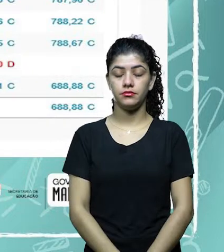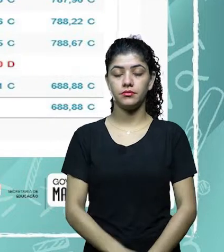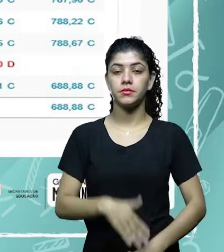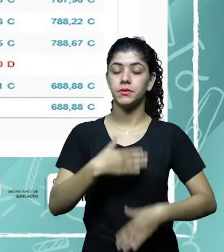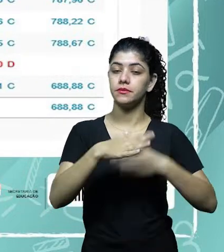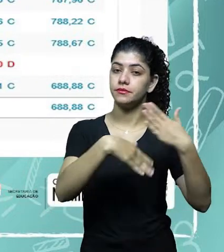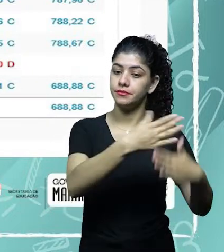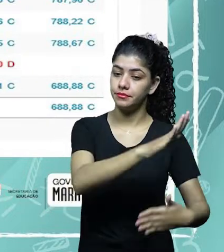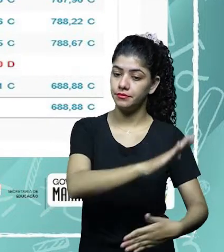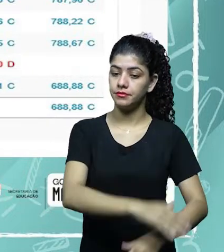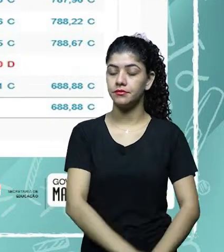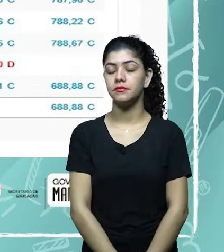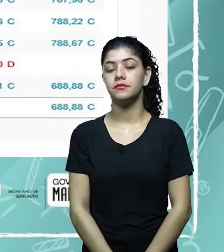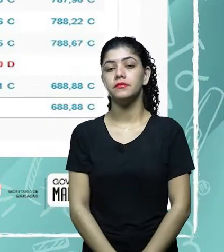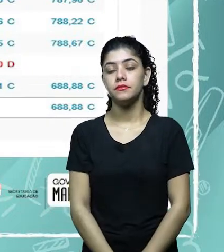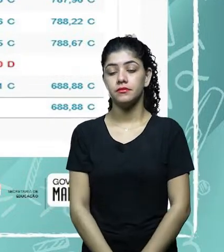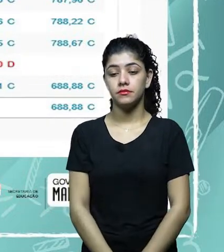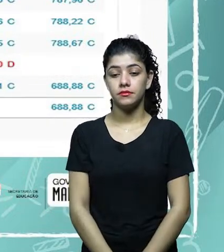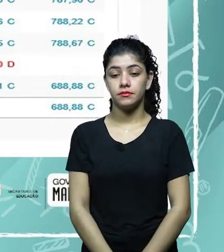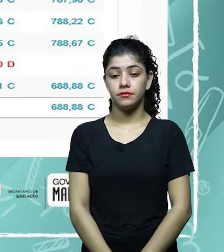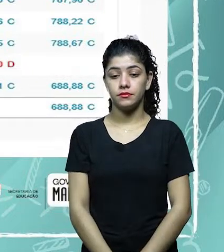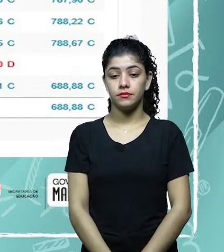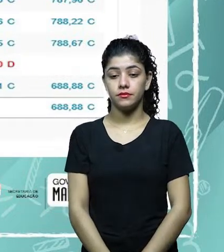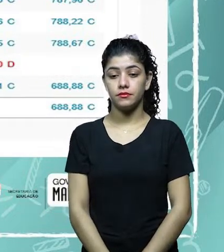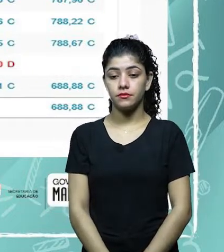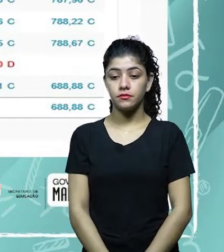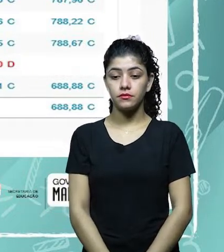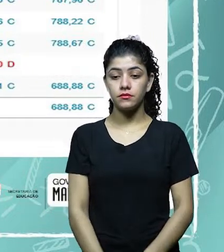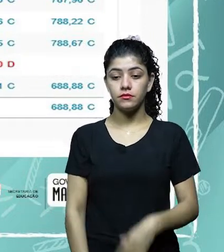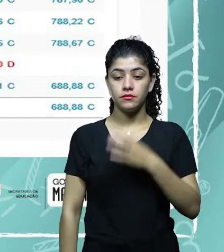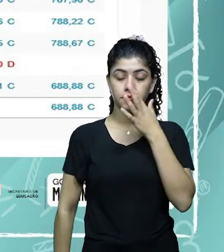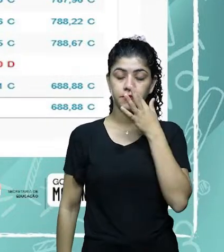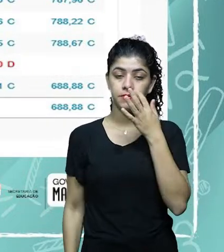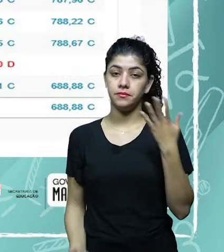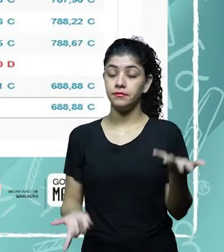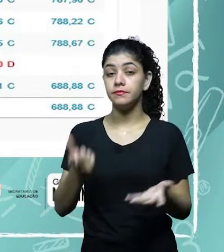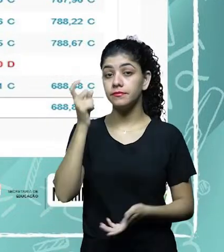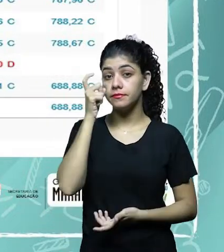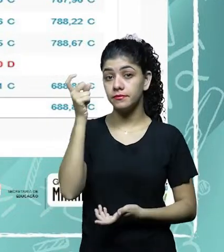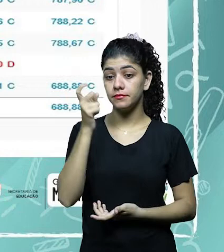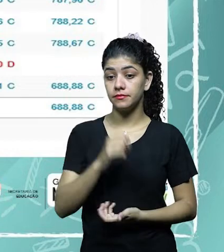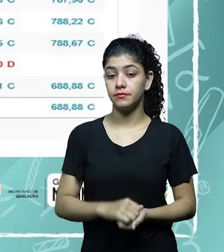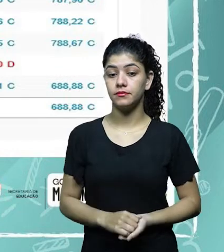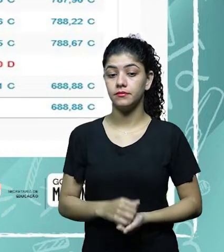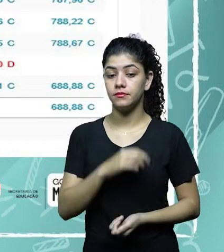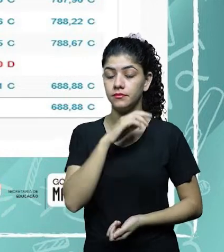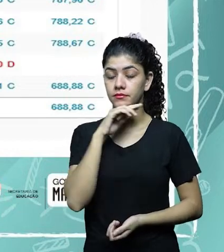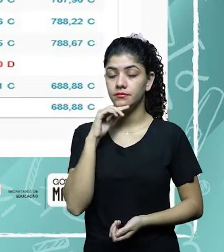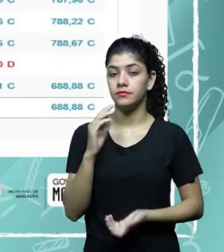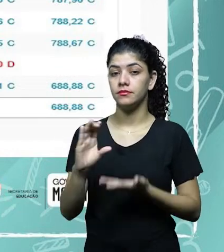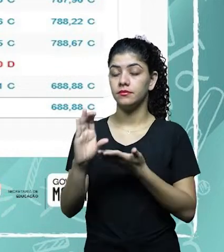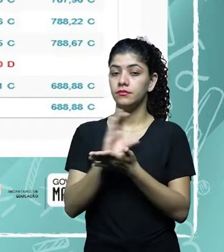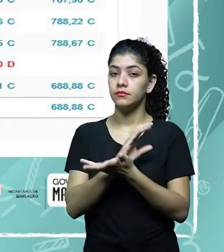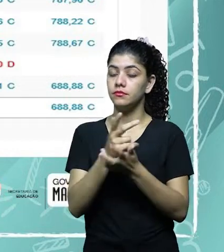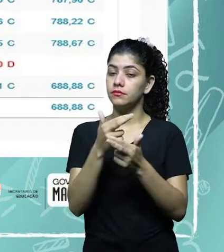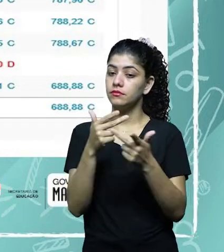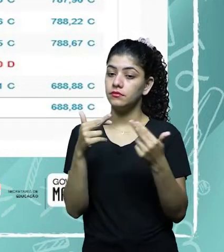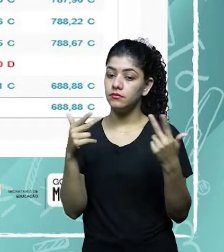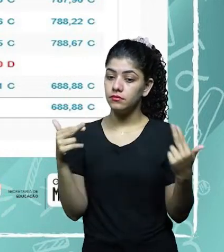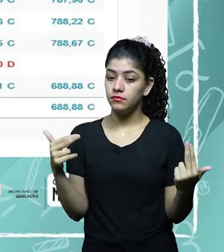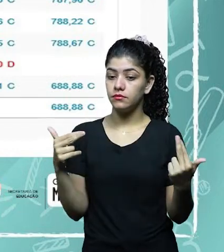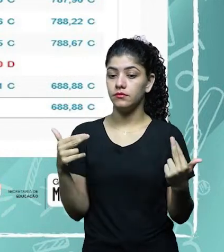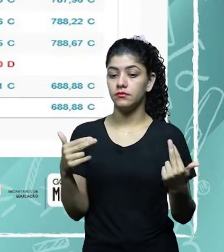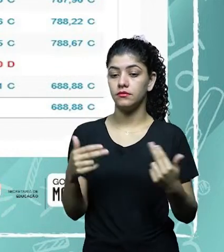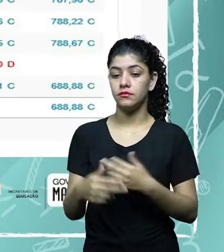727,44. E assim a gente vai fazendo sucessivamente. Olha só que interessante. Essa conta, ela recebeu